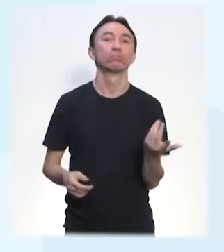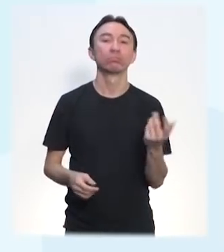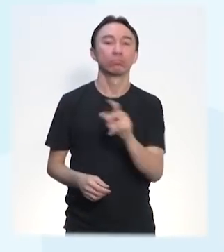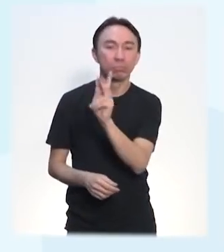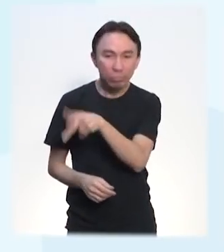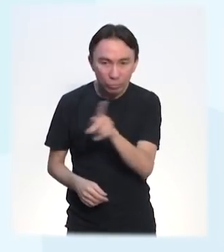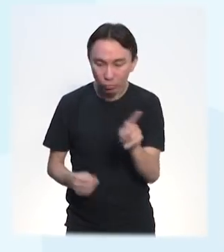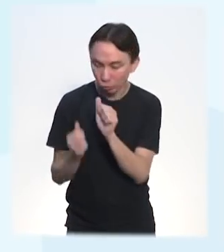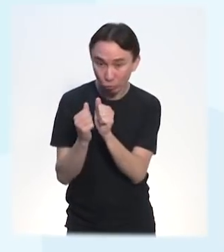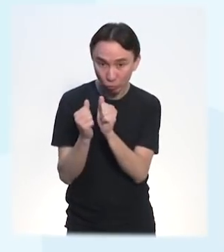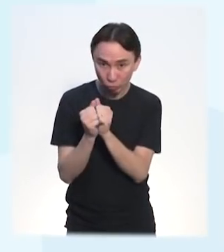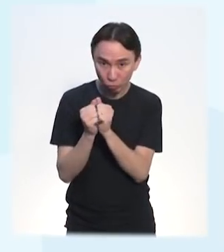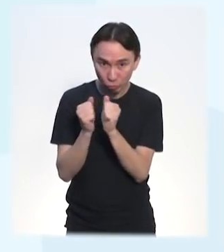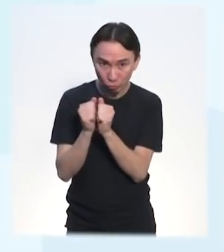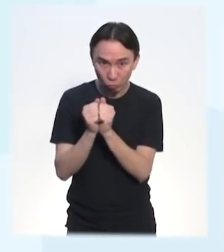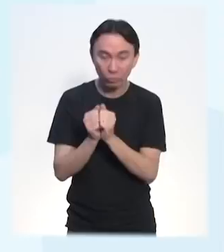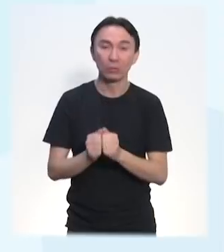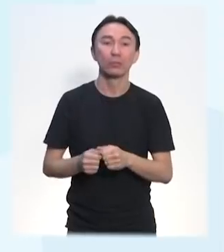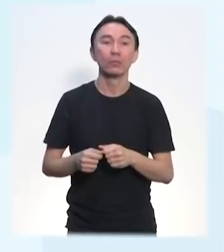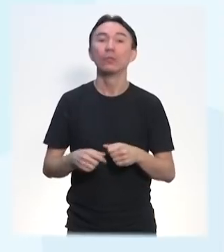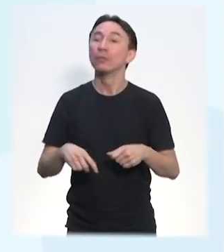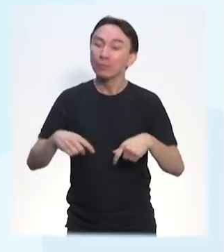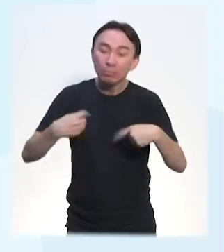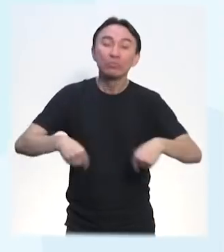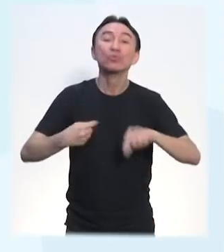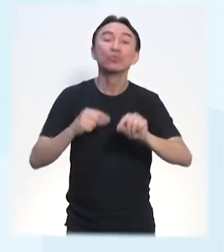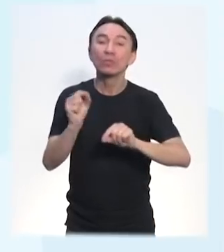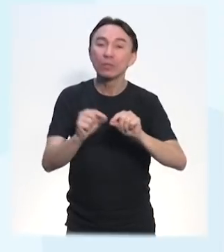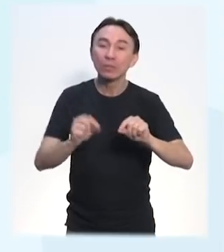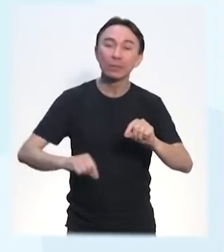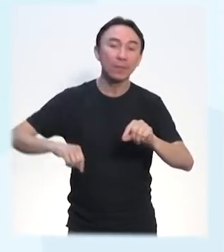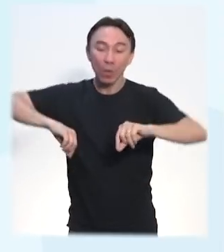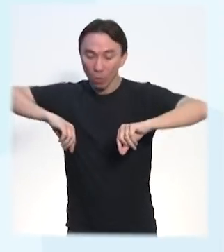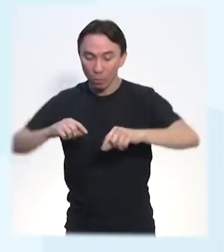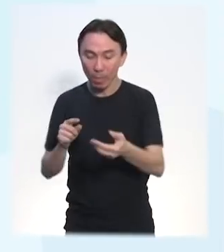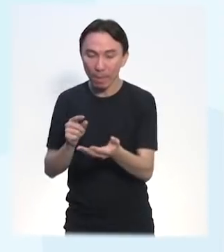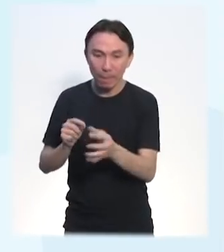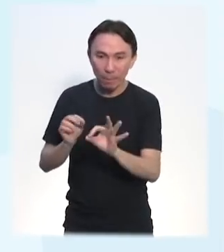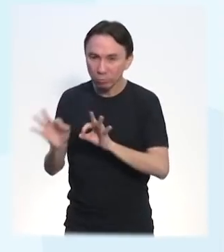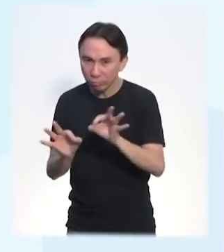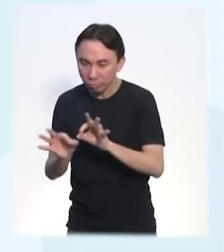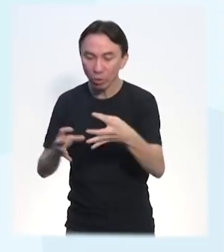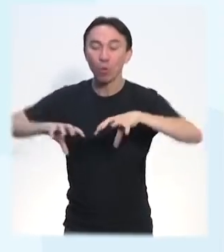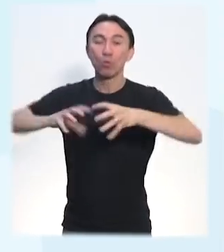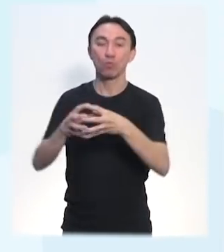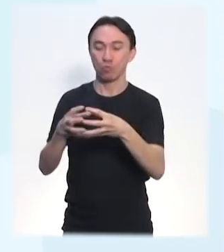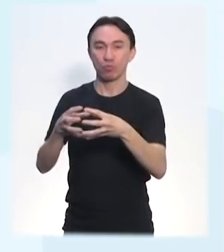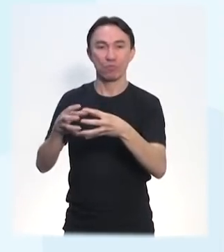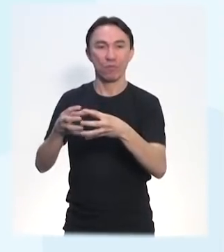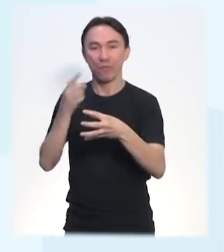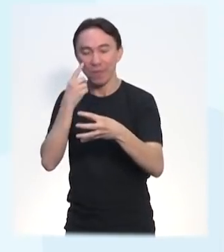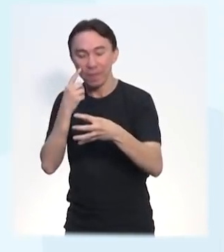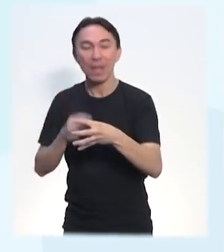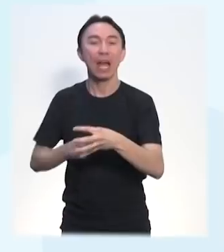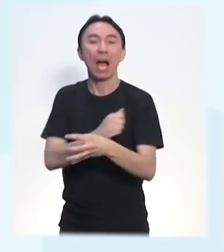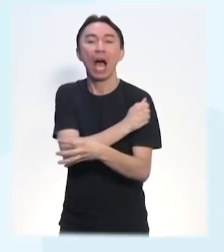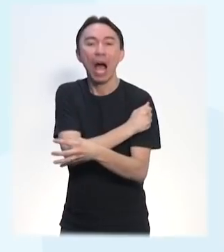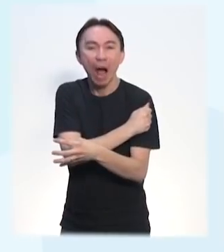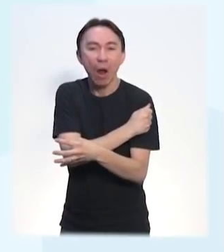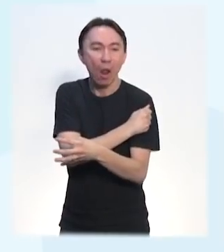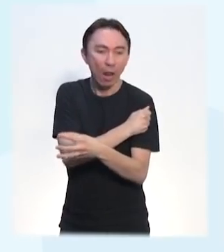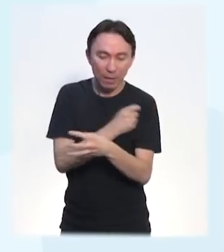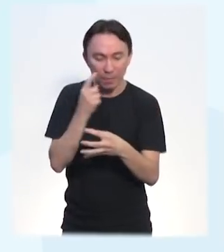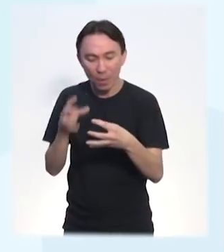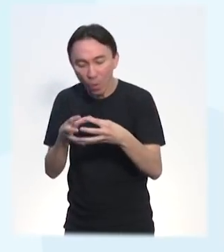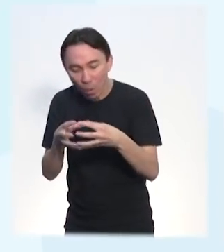professores, deverão formar equipes para realizar as missões destinadas durante as aulas, né? Durante, no caso aqui, as